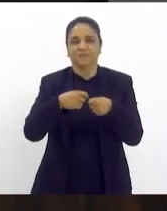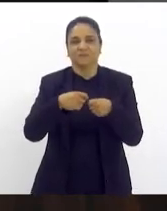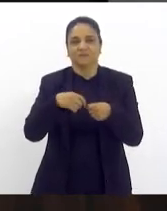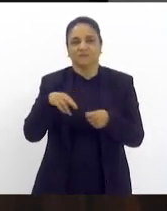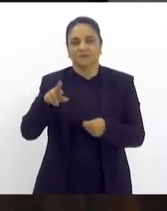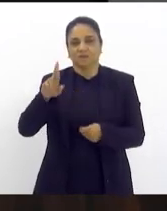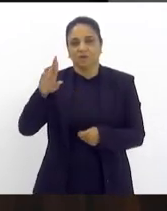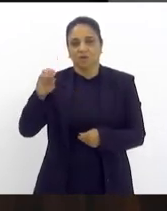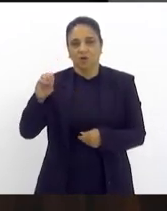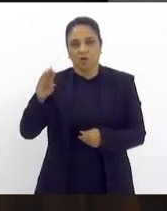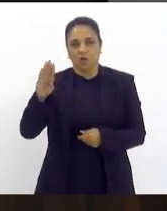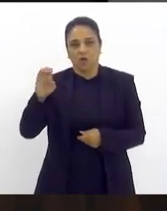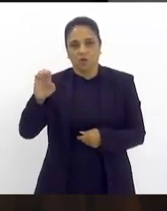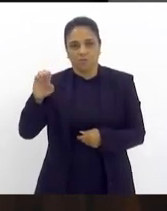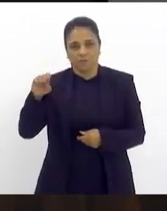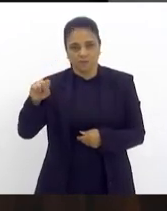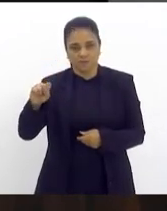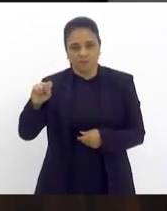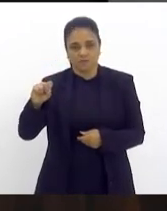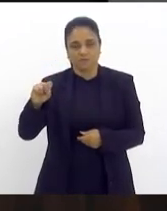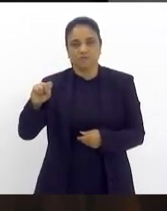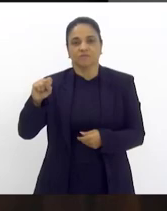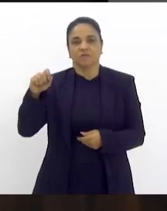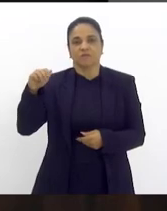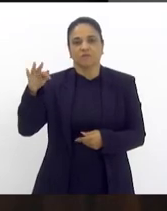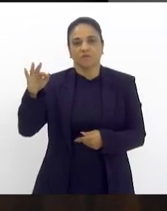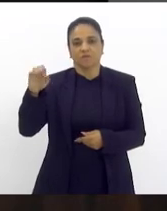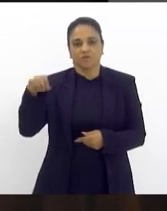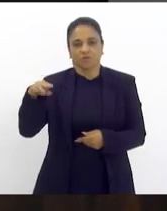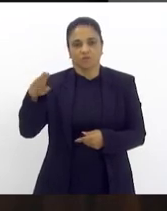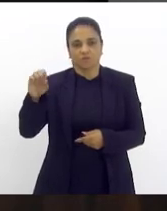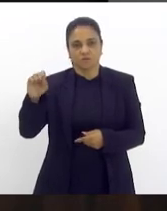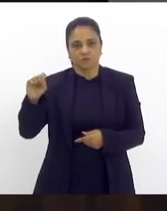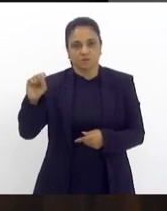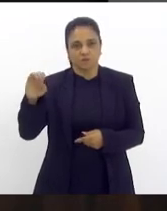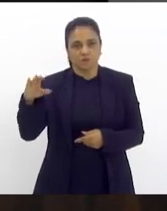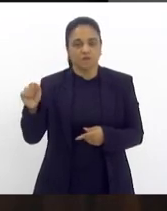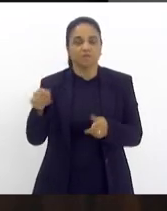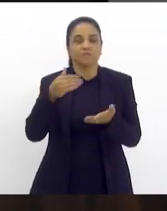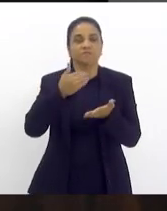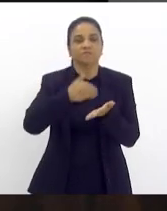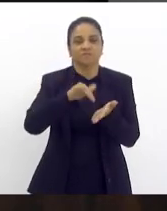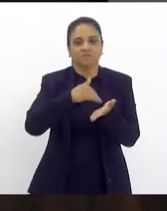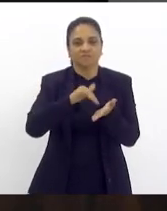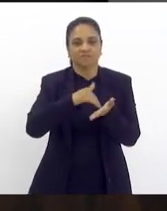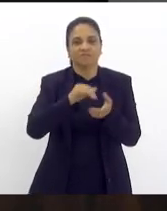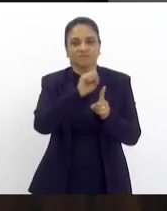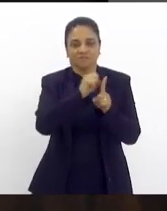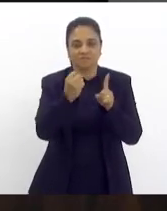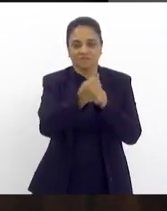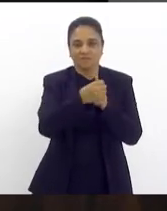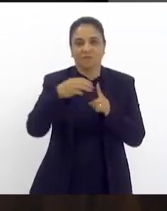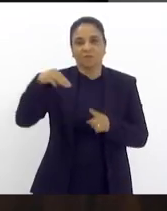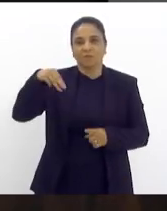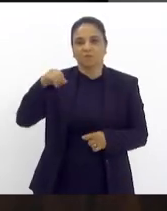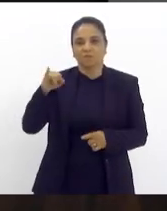Robes Fonseca Pedrosa Júnior, Secretário Municipal de Assistência Social, Michele